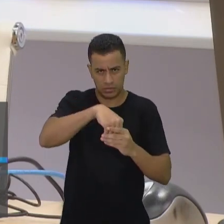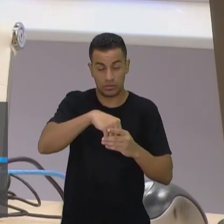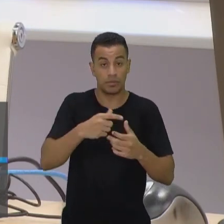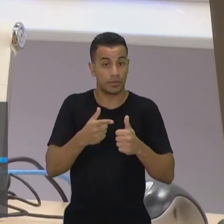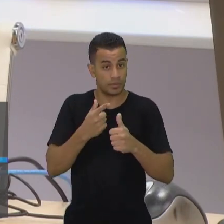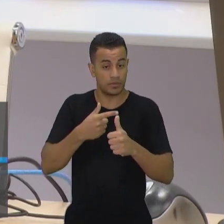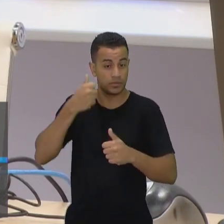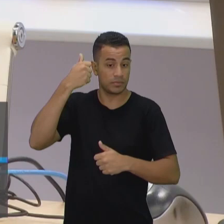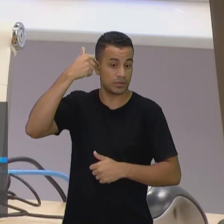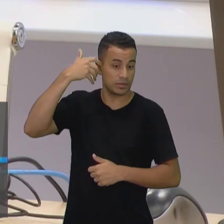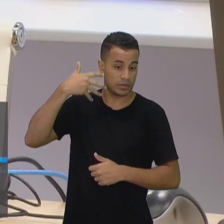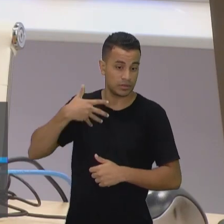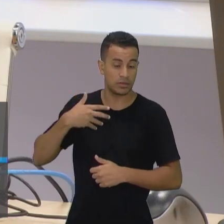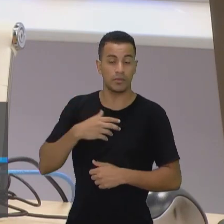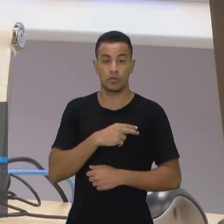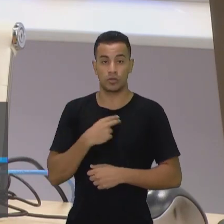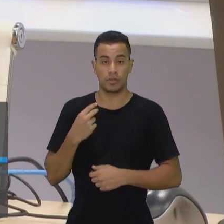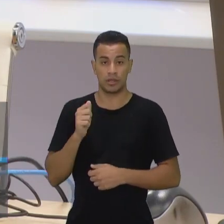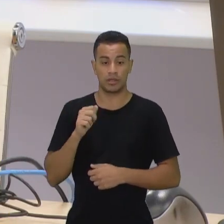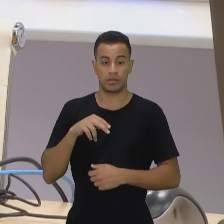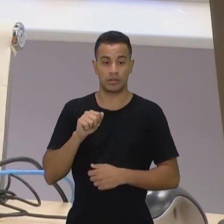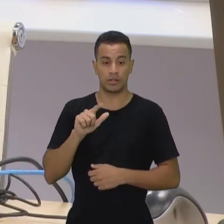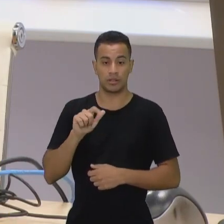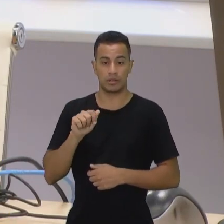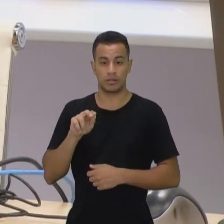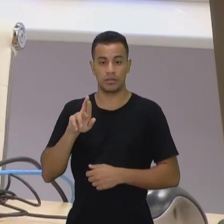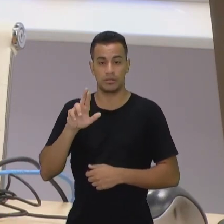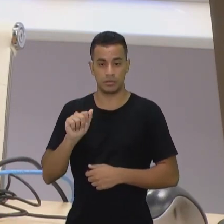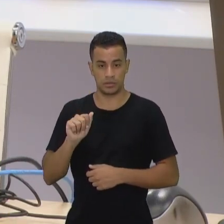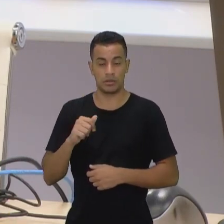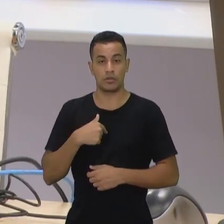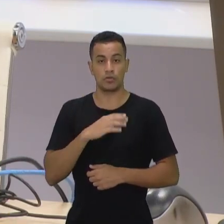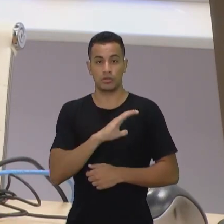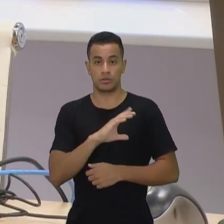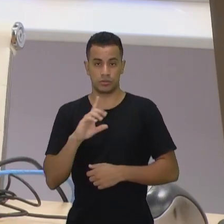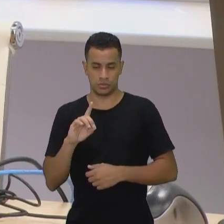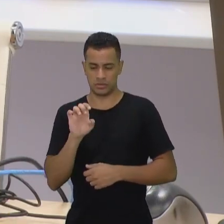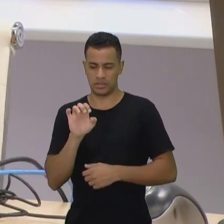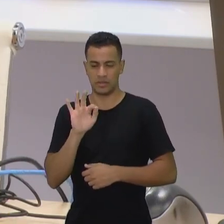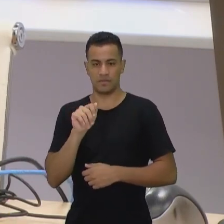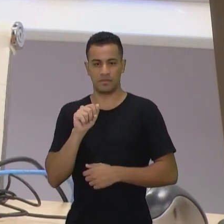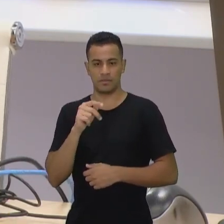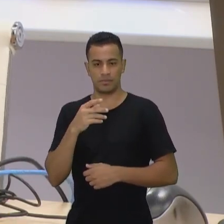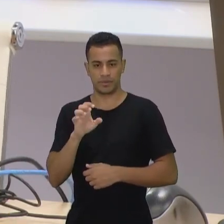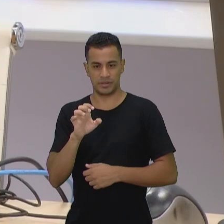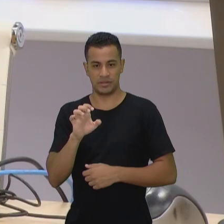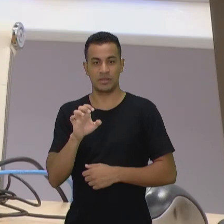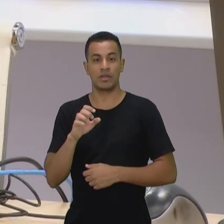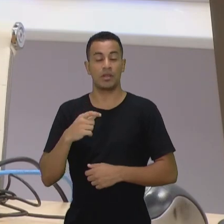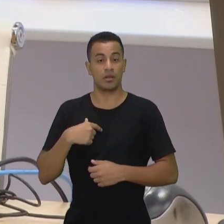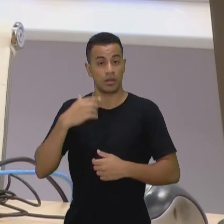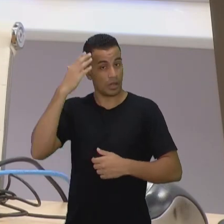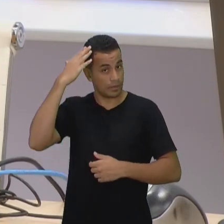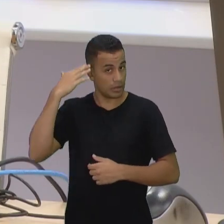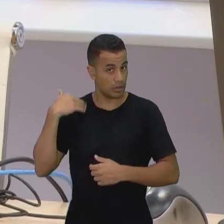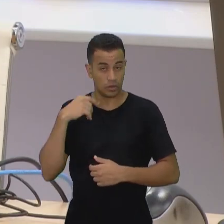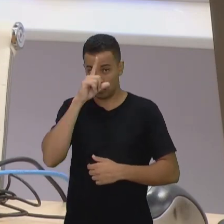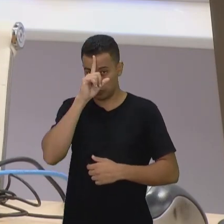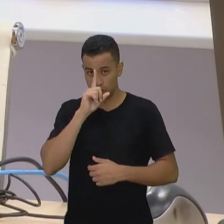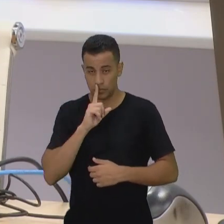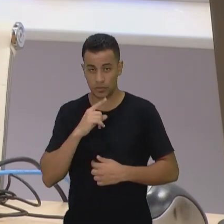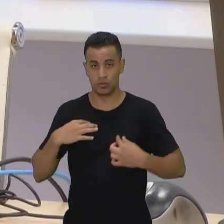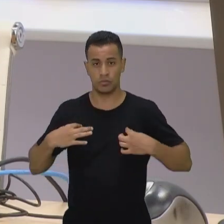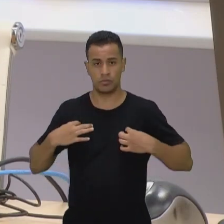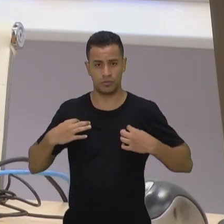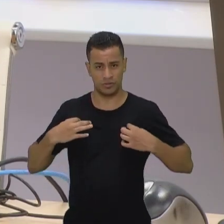Ana Laura, sou formadora de EFAP, tenho cabelos loiros, estou vestindo uma blusa mostarda, uso óculos, tenho